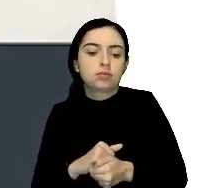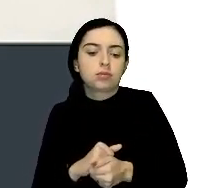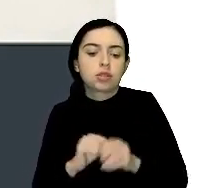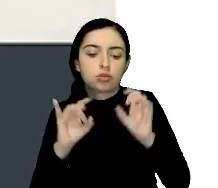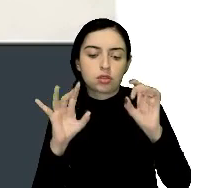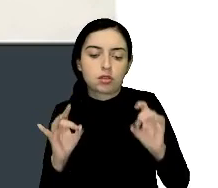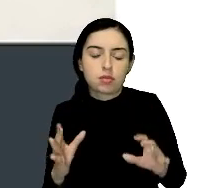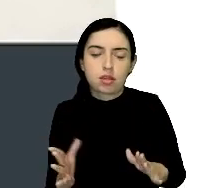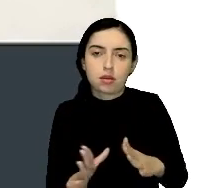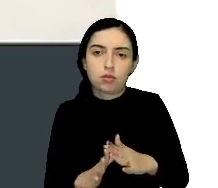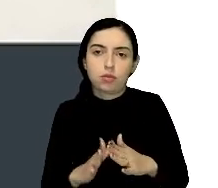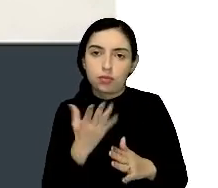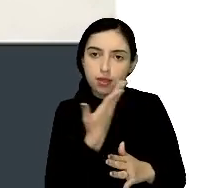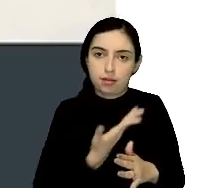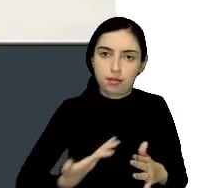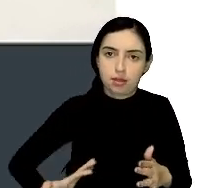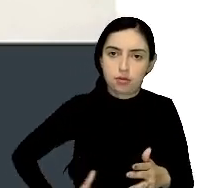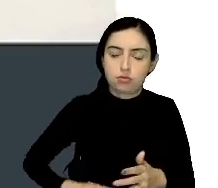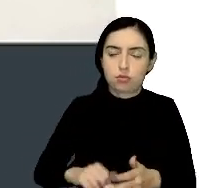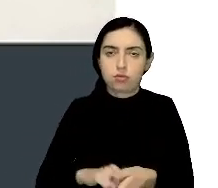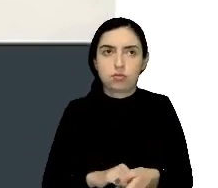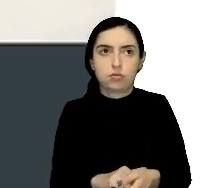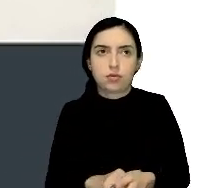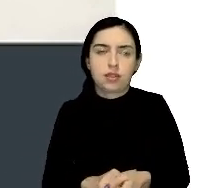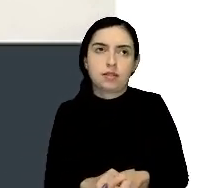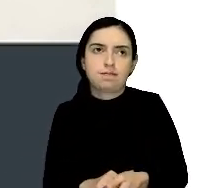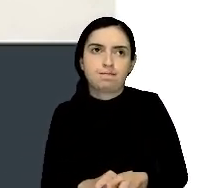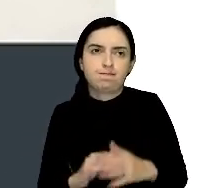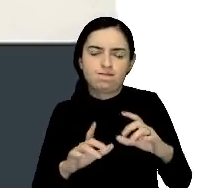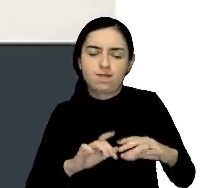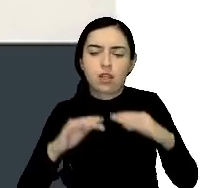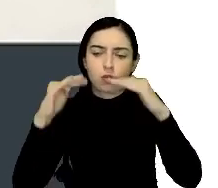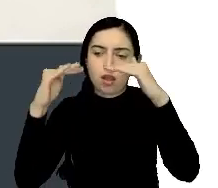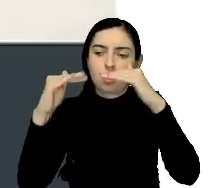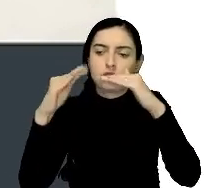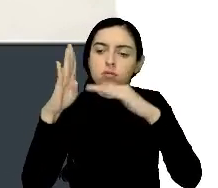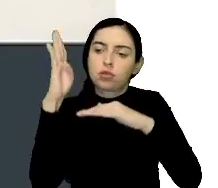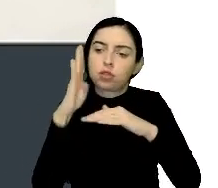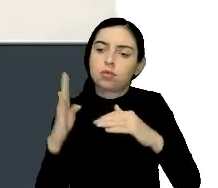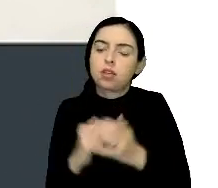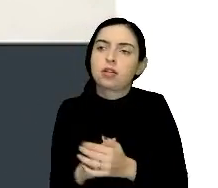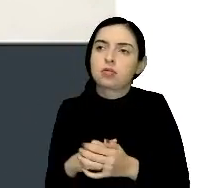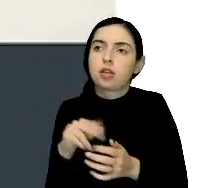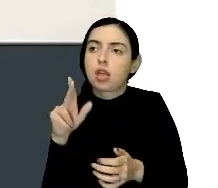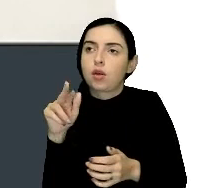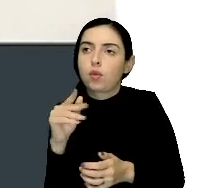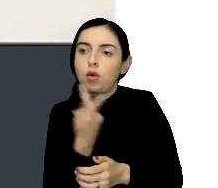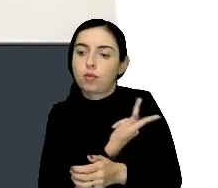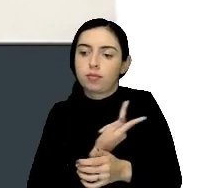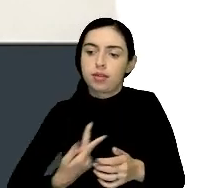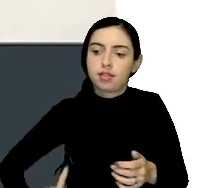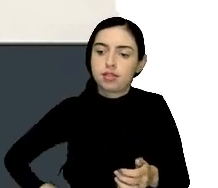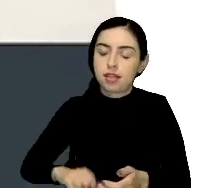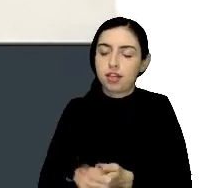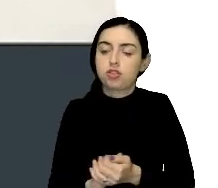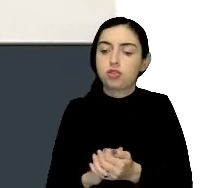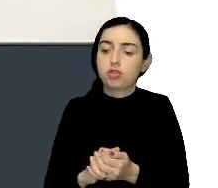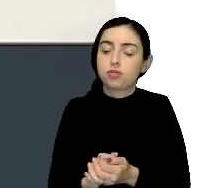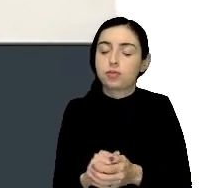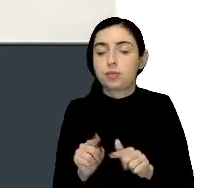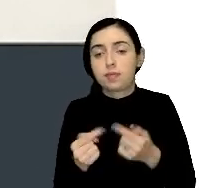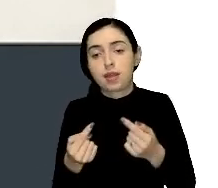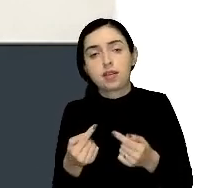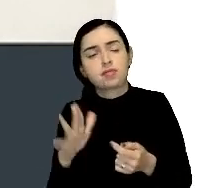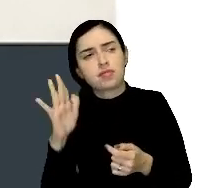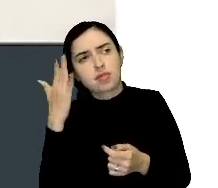República. Cargo que seria destinado ao brasileiro, como presidente da República. Até entendo. Mas